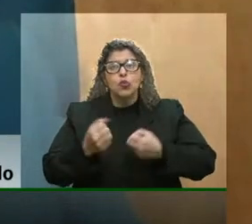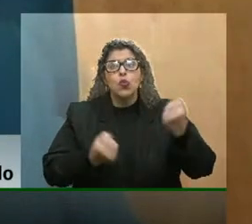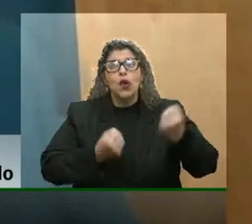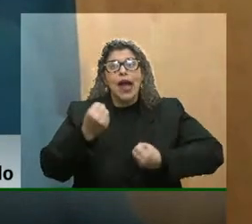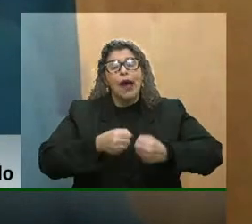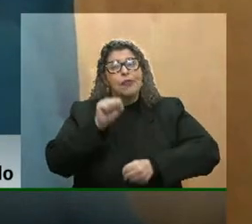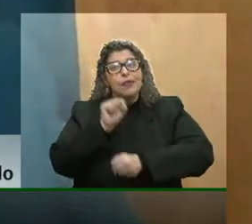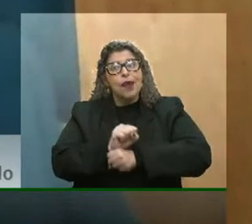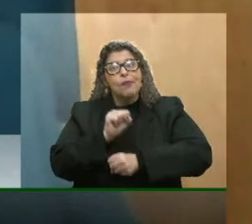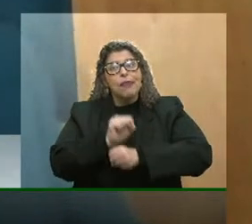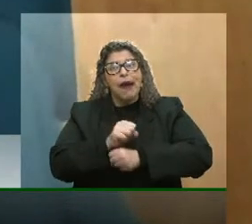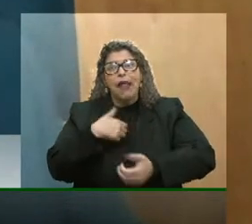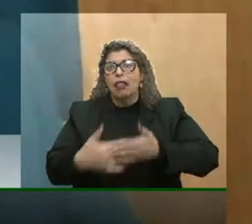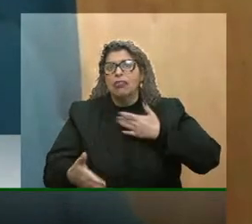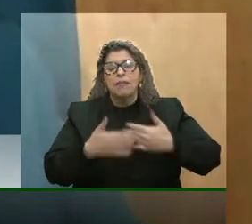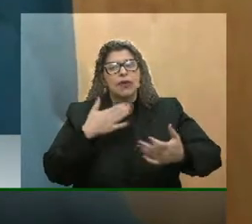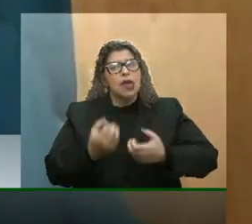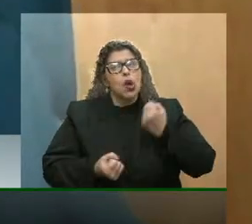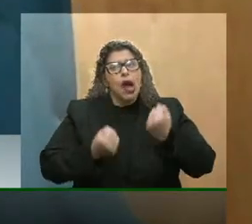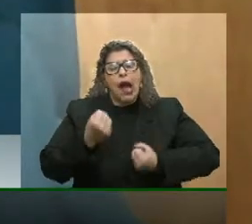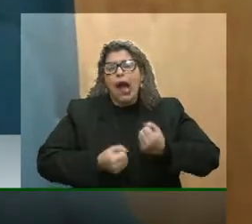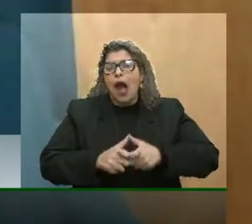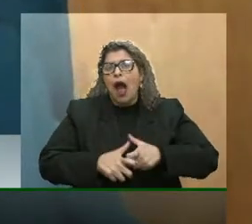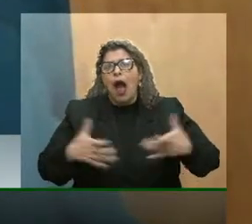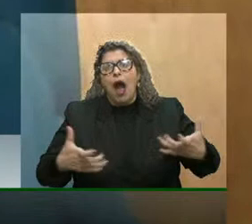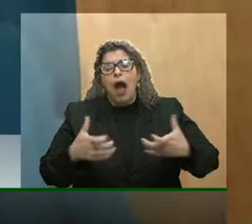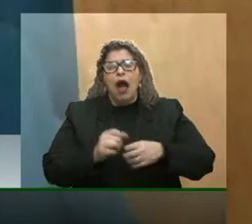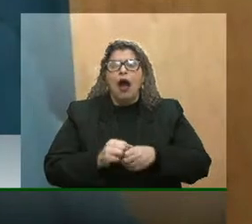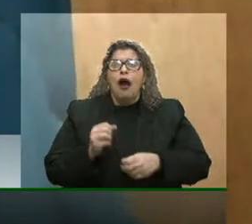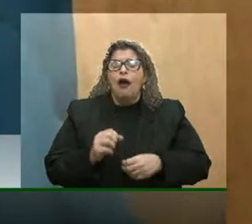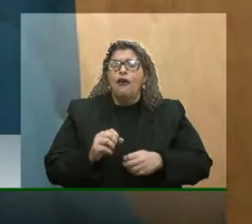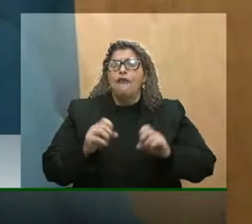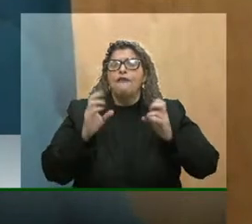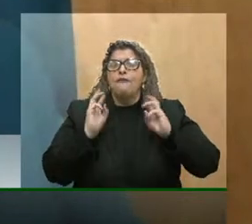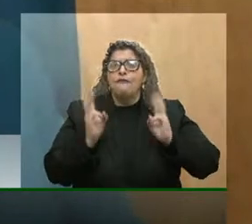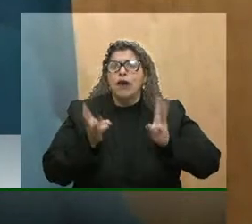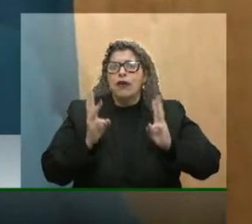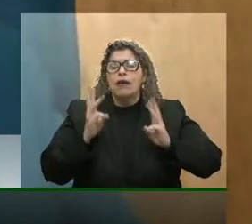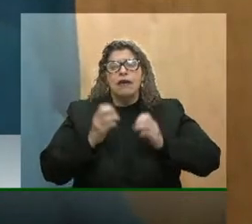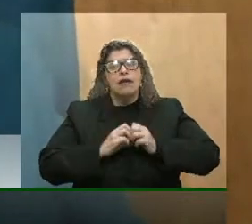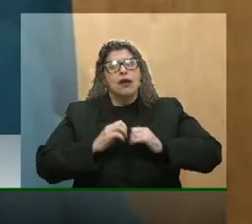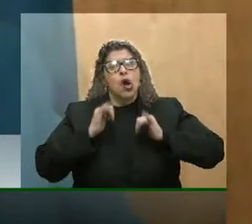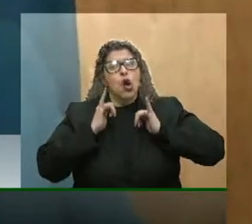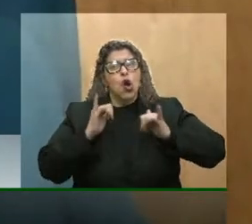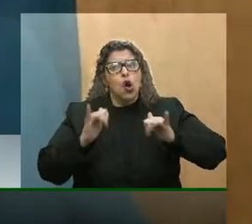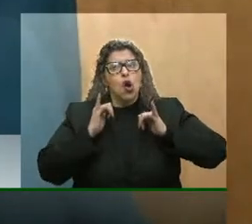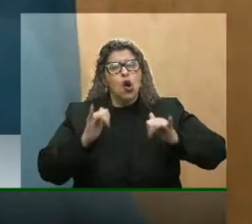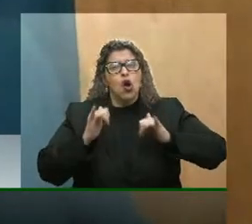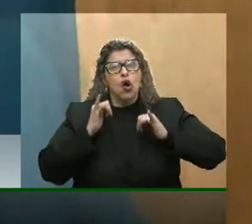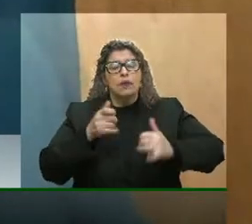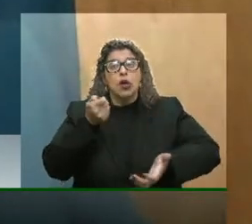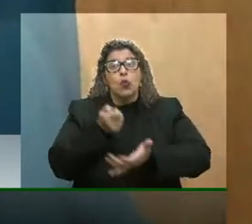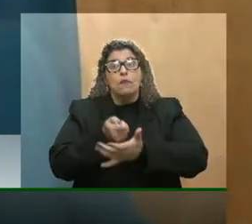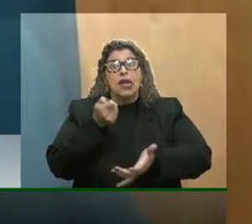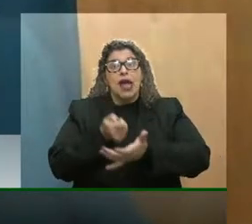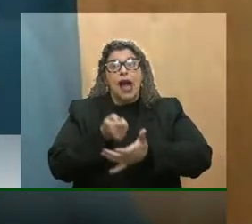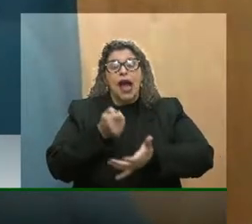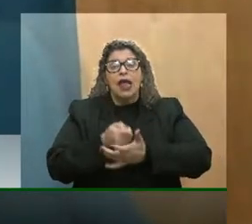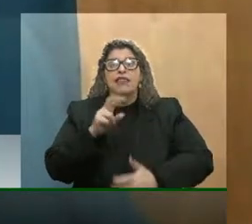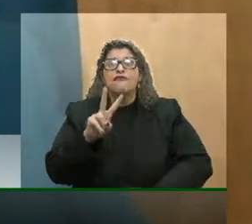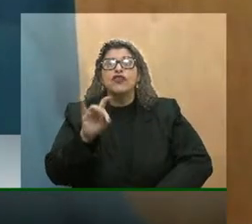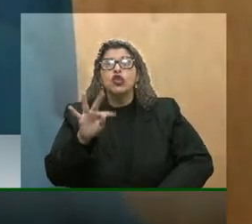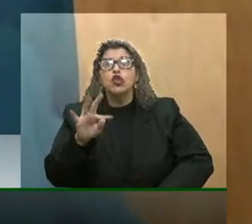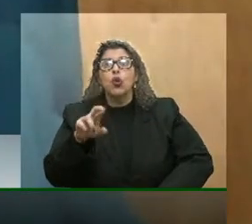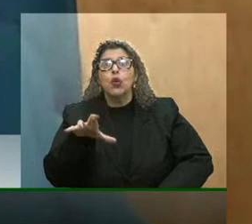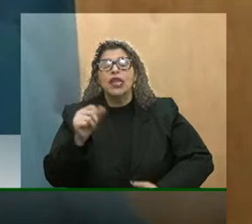estando parados, independente do tamanho do carro, Kombi, van, ônibus, micro-ônibus, eles estavam sendo obrigados a fazerem vistorias nos